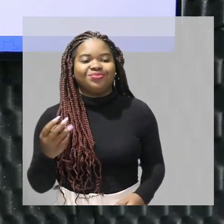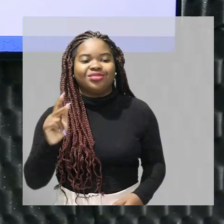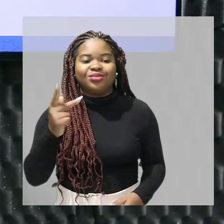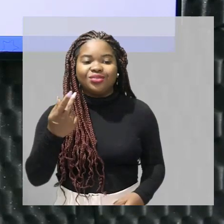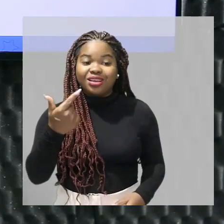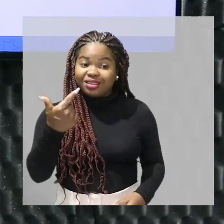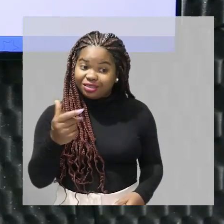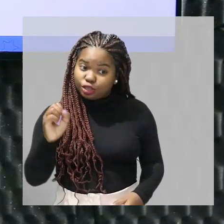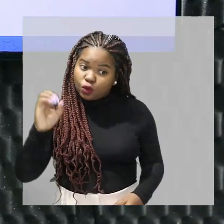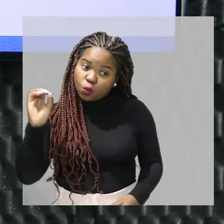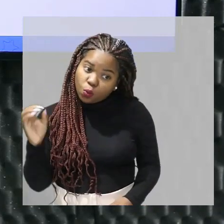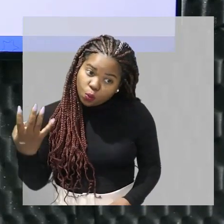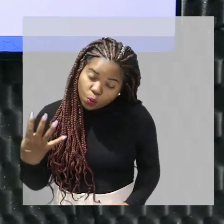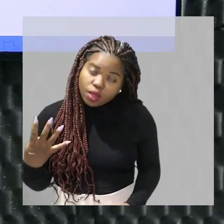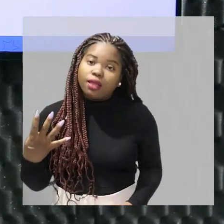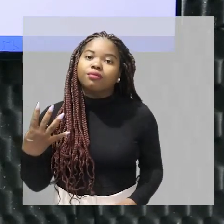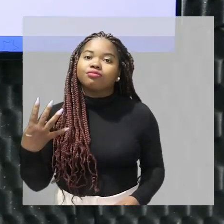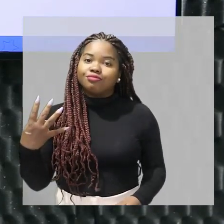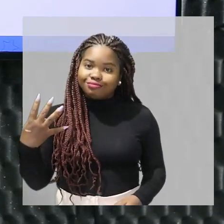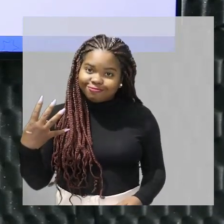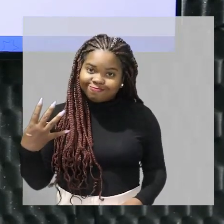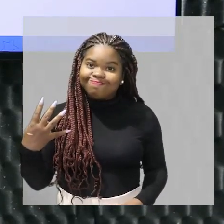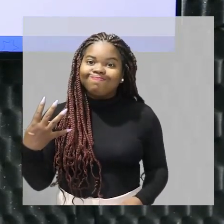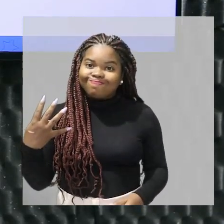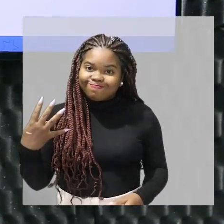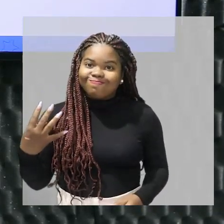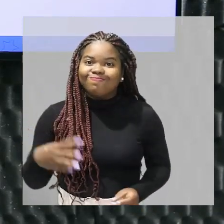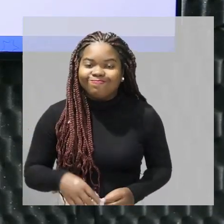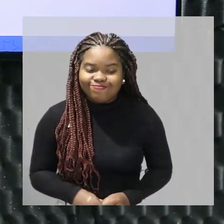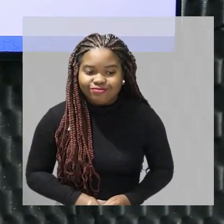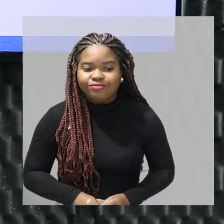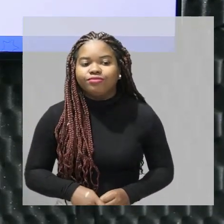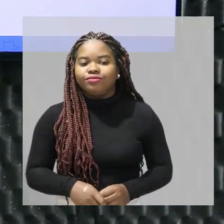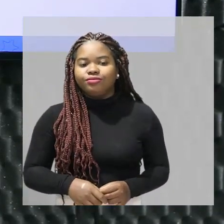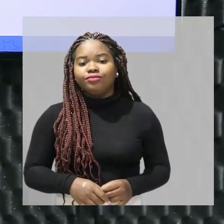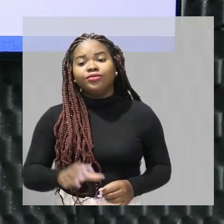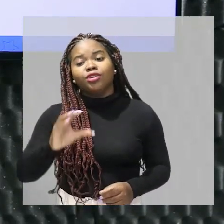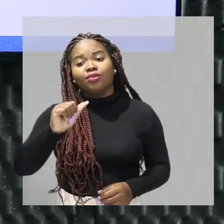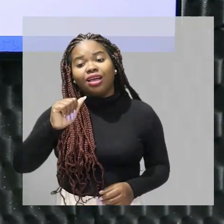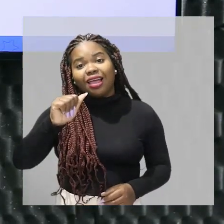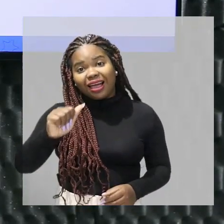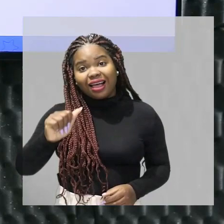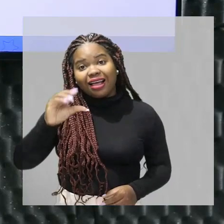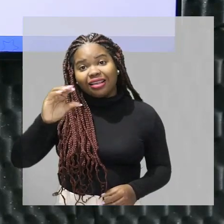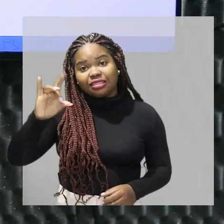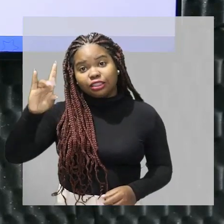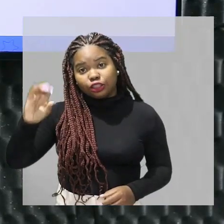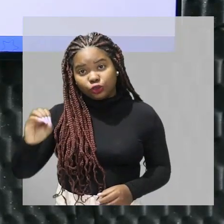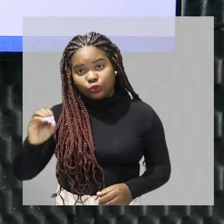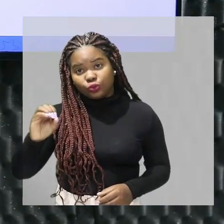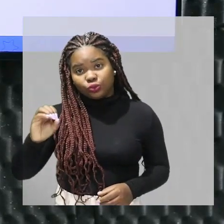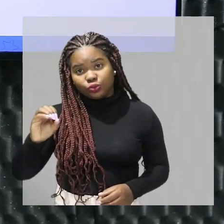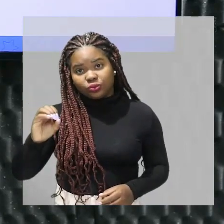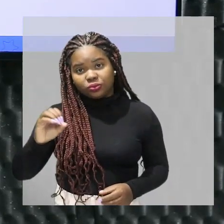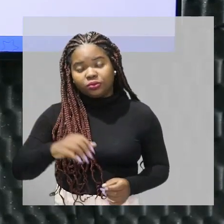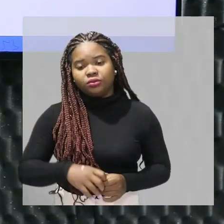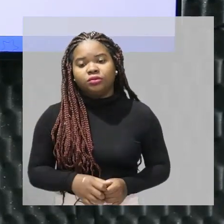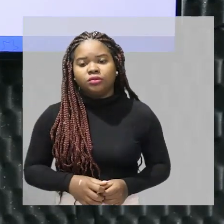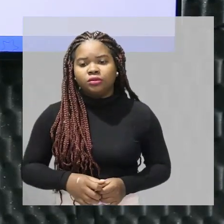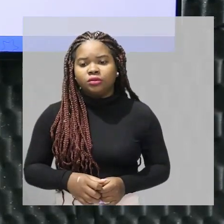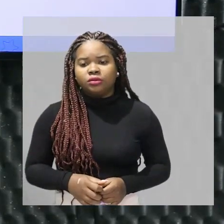o H2SO4, né, o ácido sulfúrico, eles vão ser ácidos, né? De